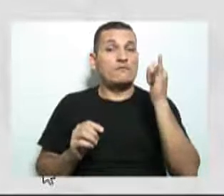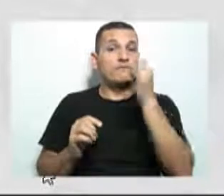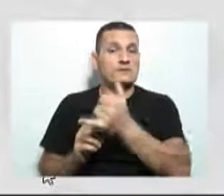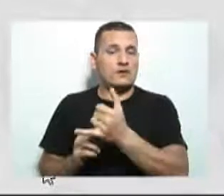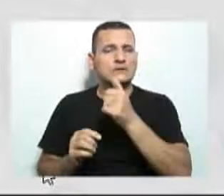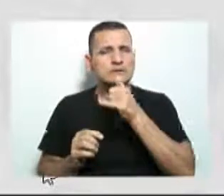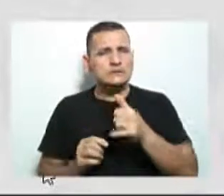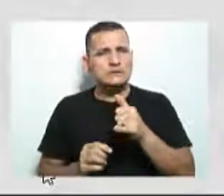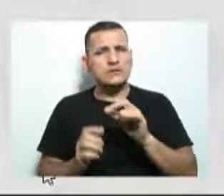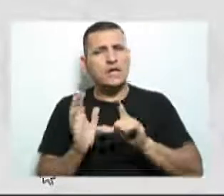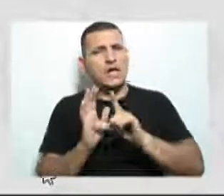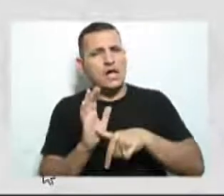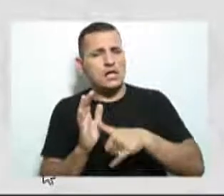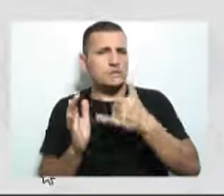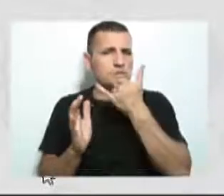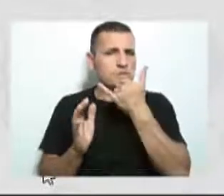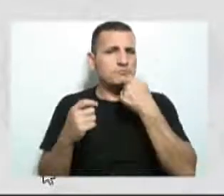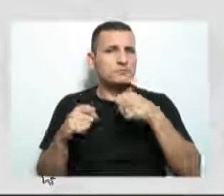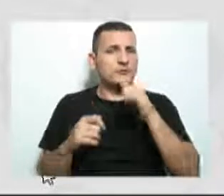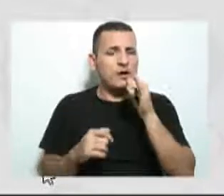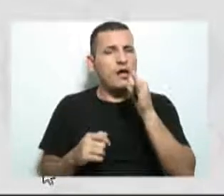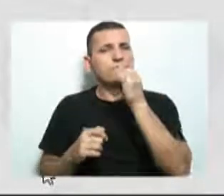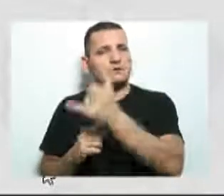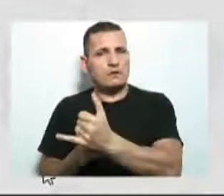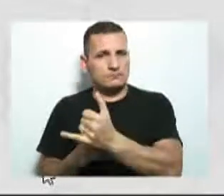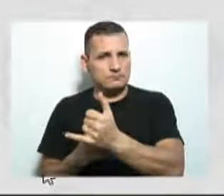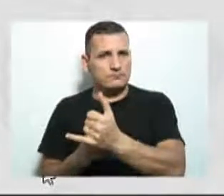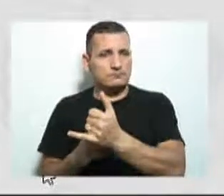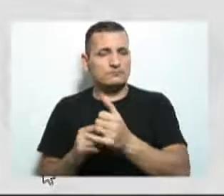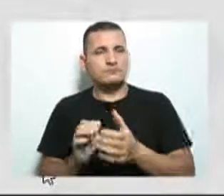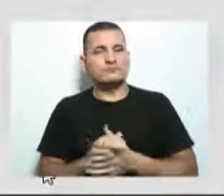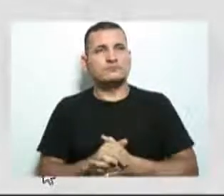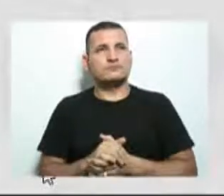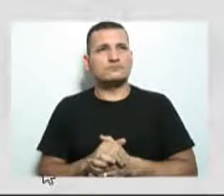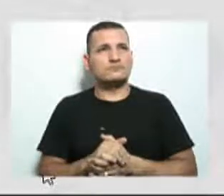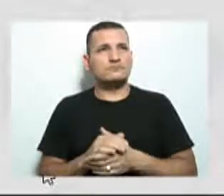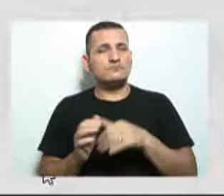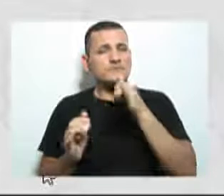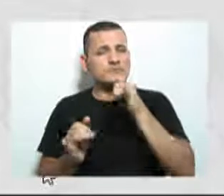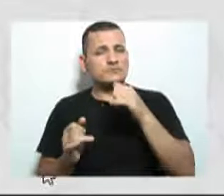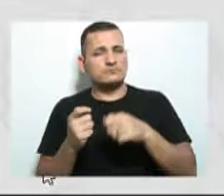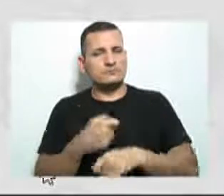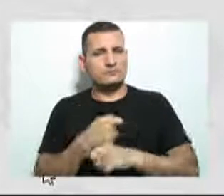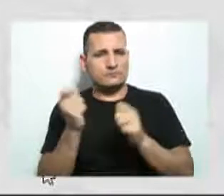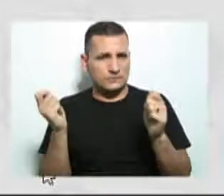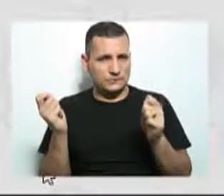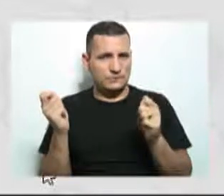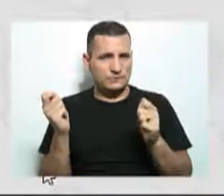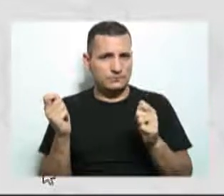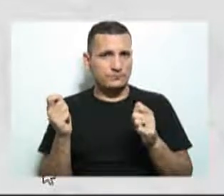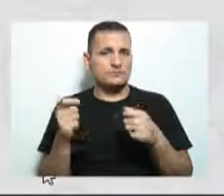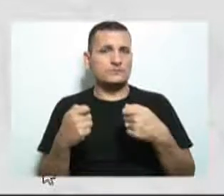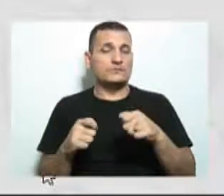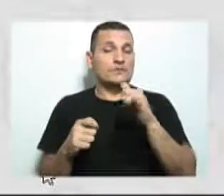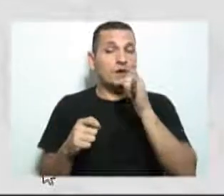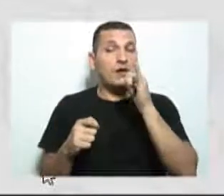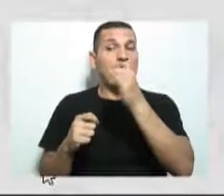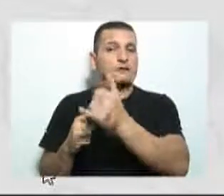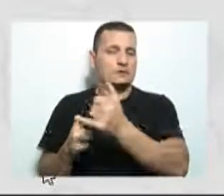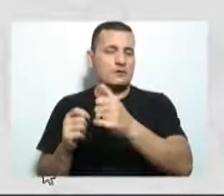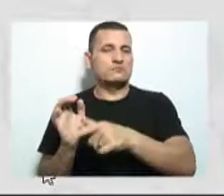com antecedência? Não, né? Não, se for possível, não, se não for possível, avisar com